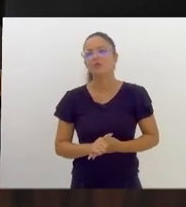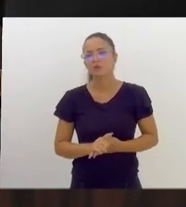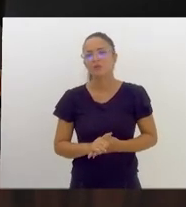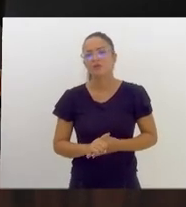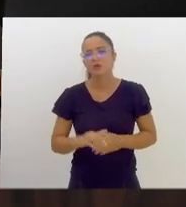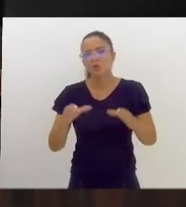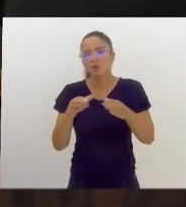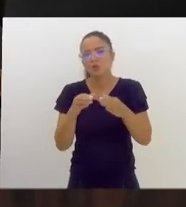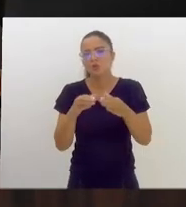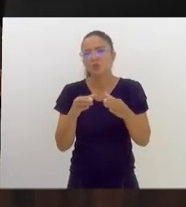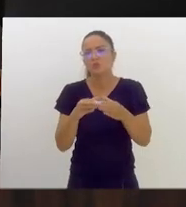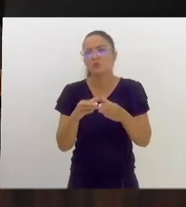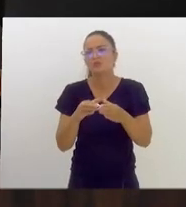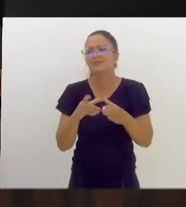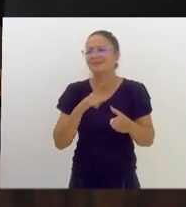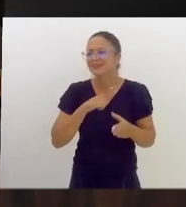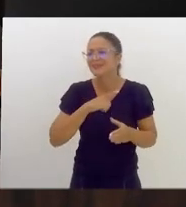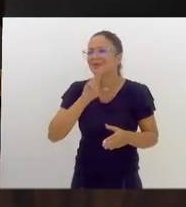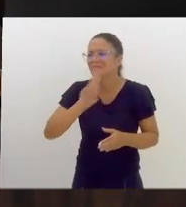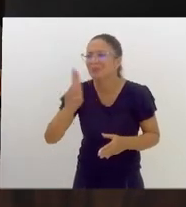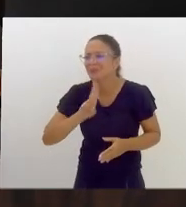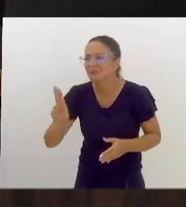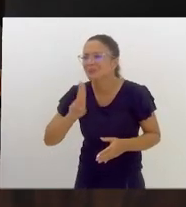nacional. Essa comissão tem mais nome.